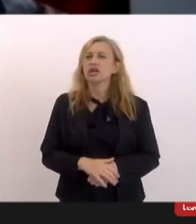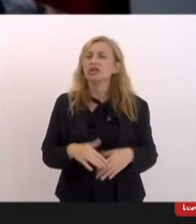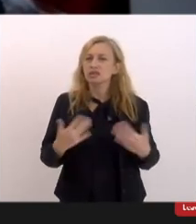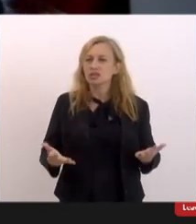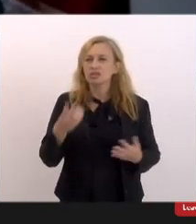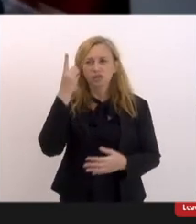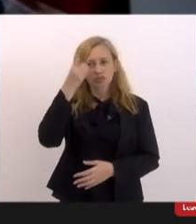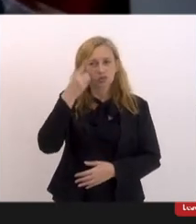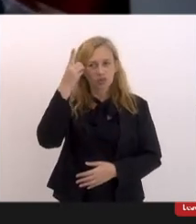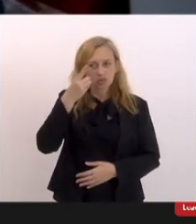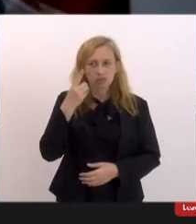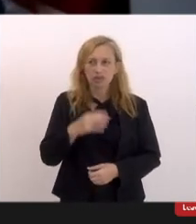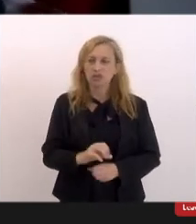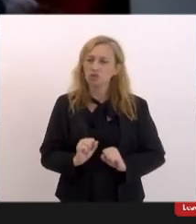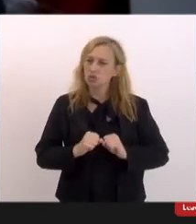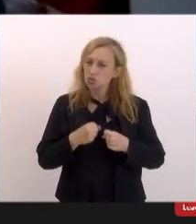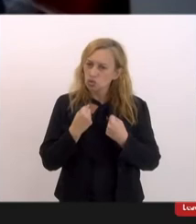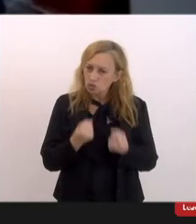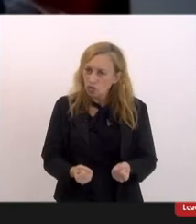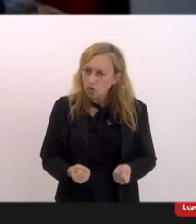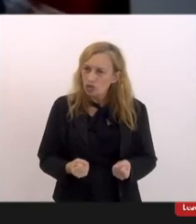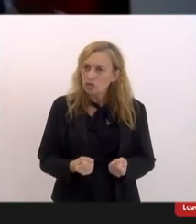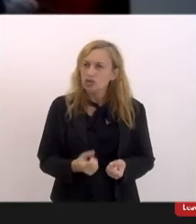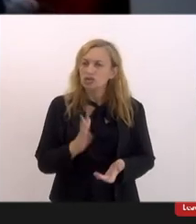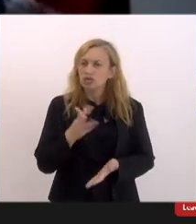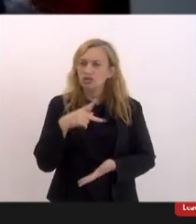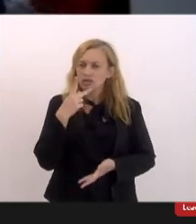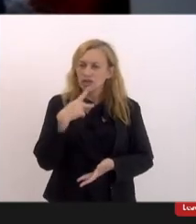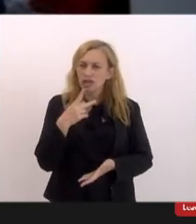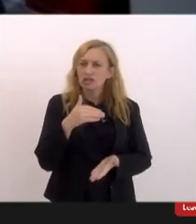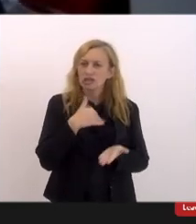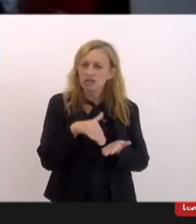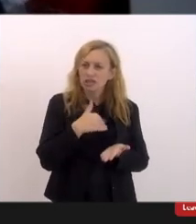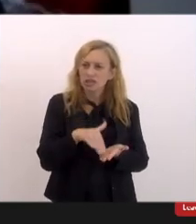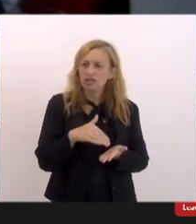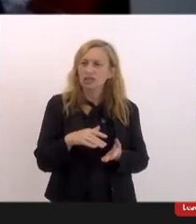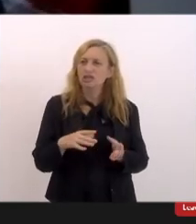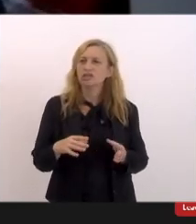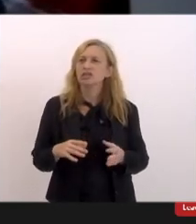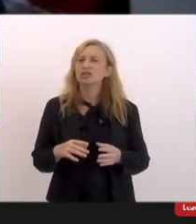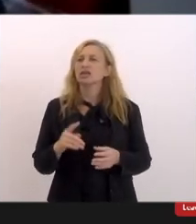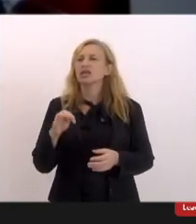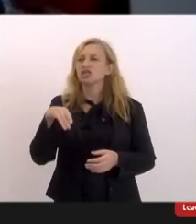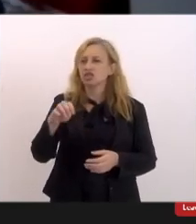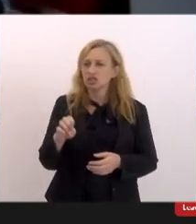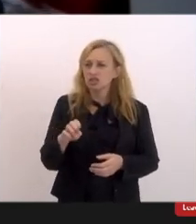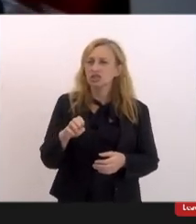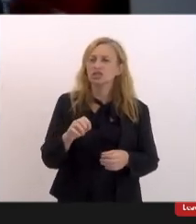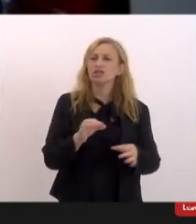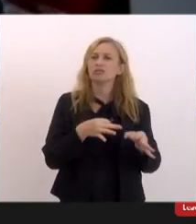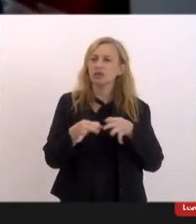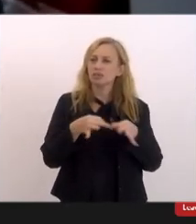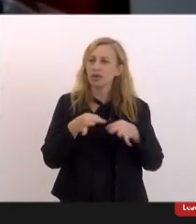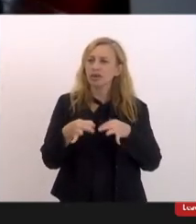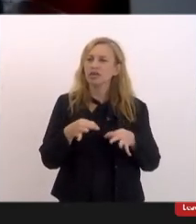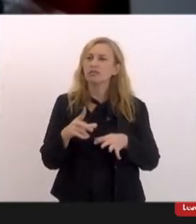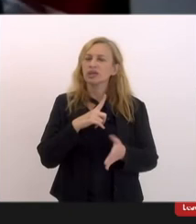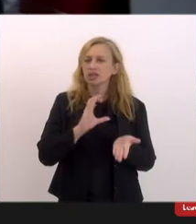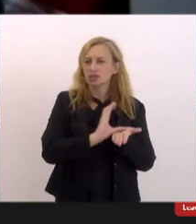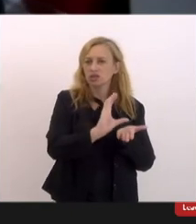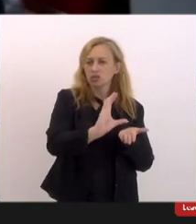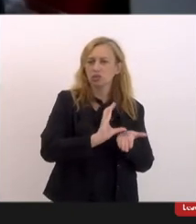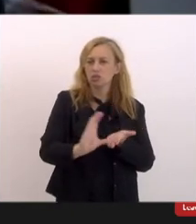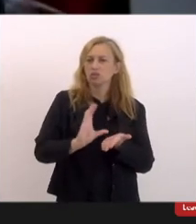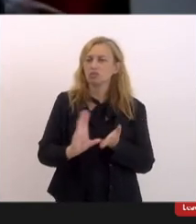deputado, todo esforço, governador Cláudio Castro, secretário Alexandre Vale, tem sido feito para ter os recursos nas escolas e as